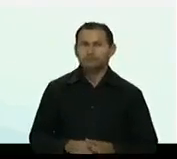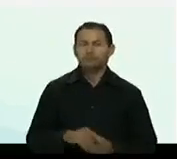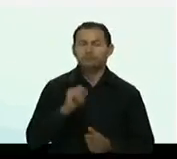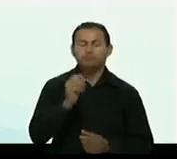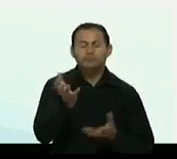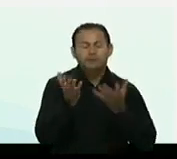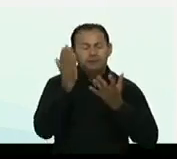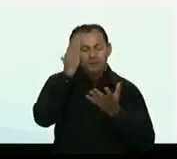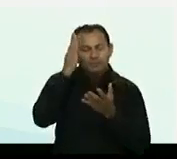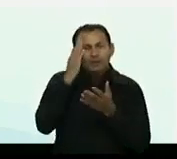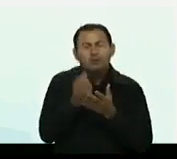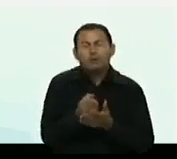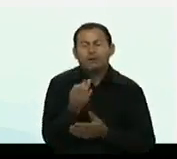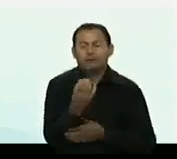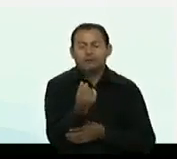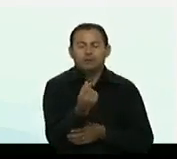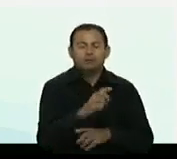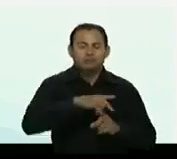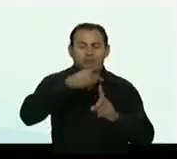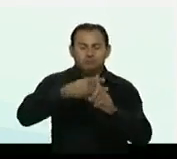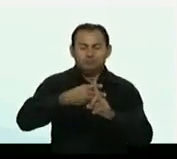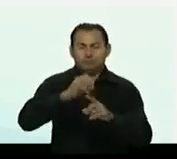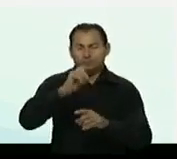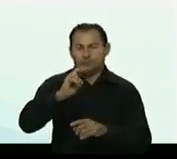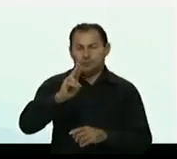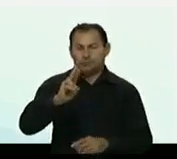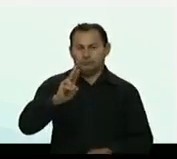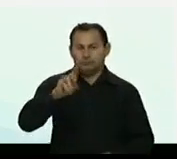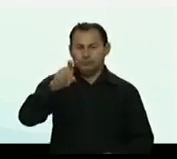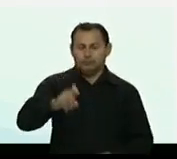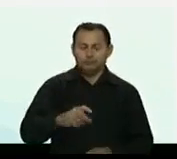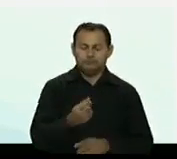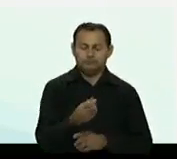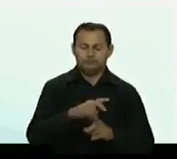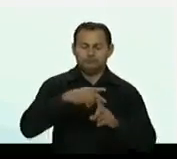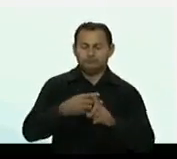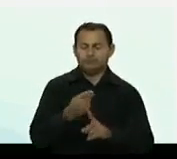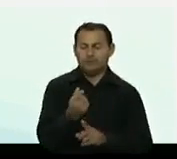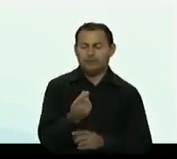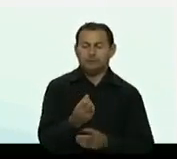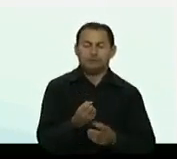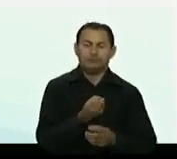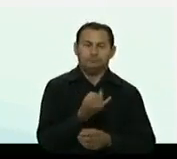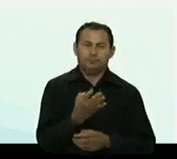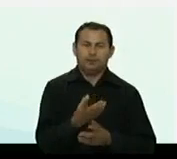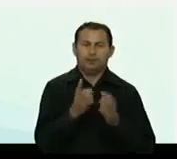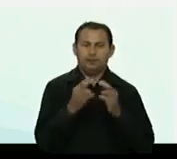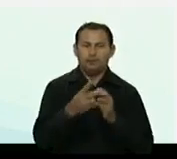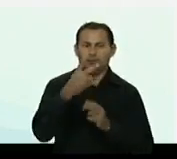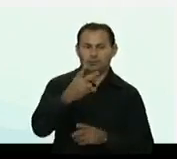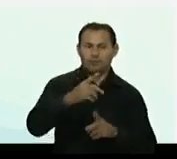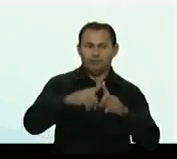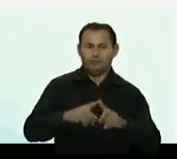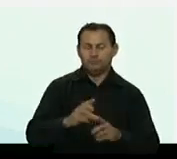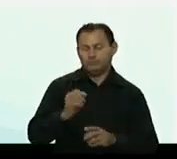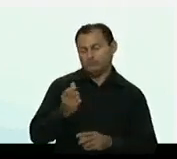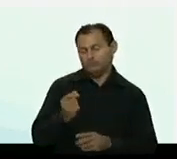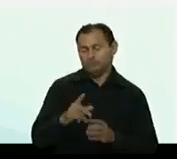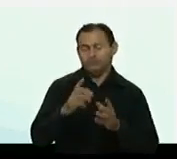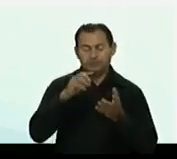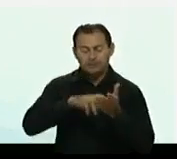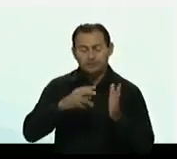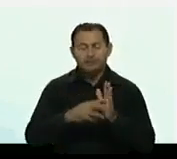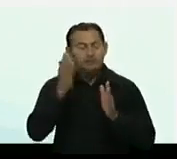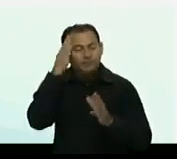ele quer saber? Quando o capital é duplicado, ou seja, o capital, o nosso montante, será igual a 2 vezes o capital, porque ele